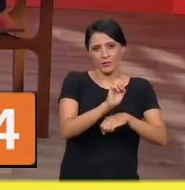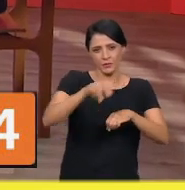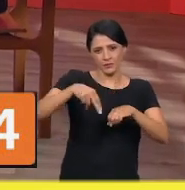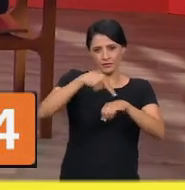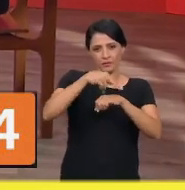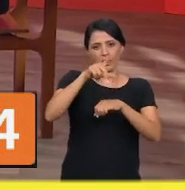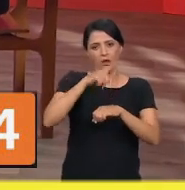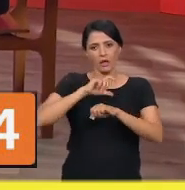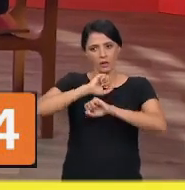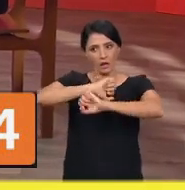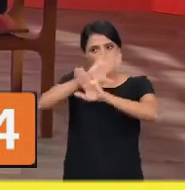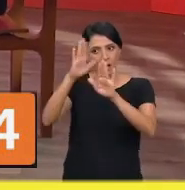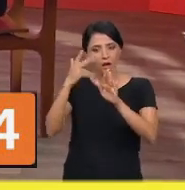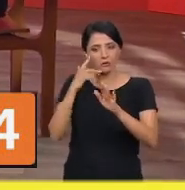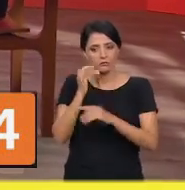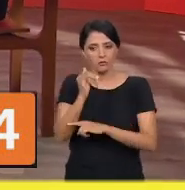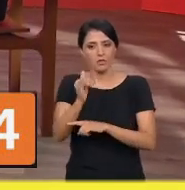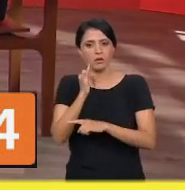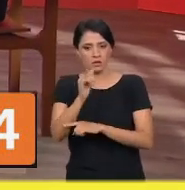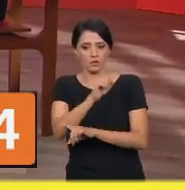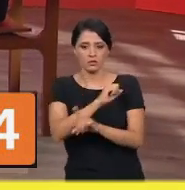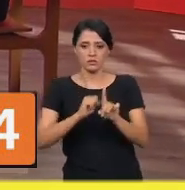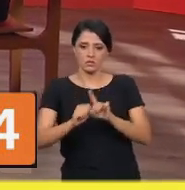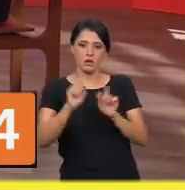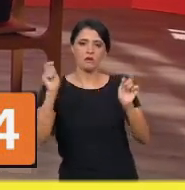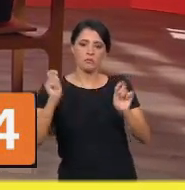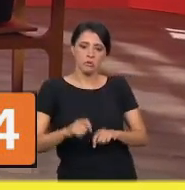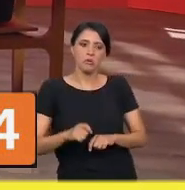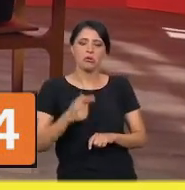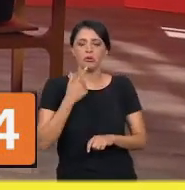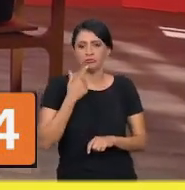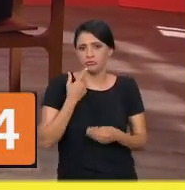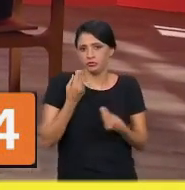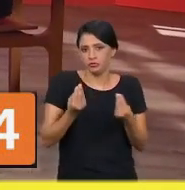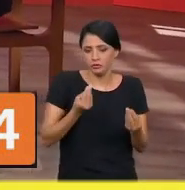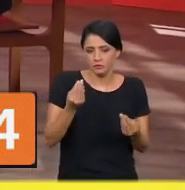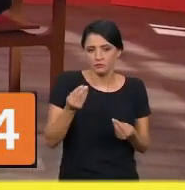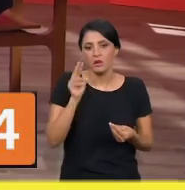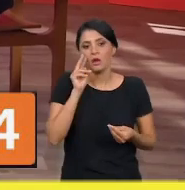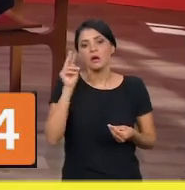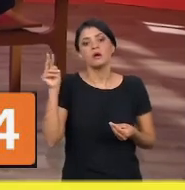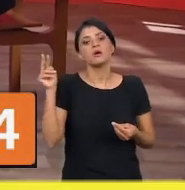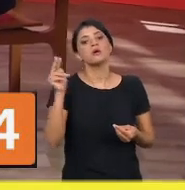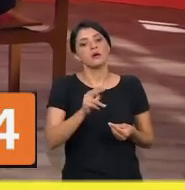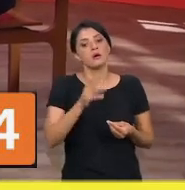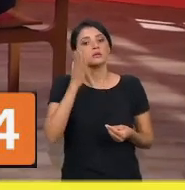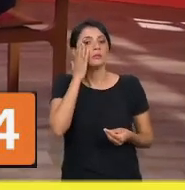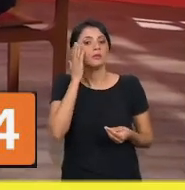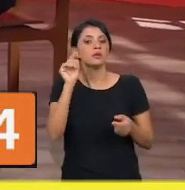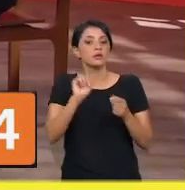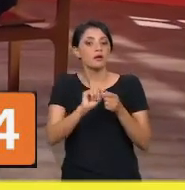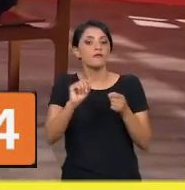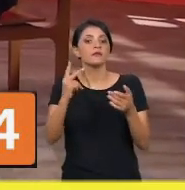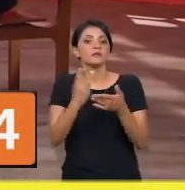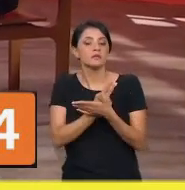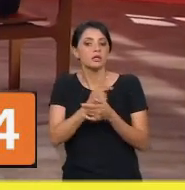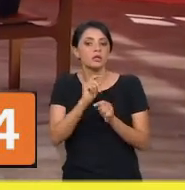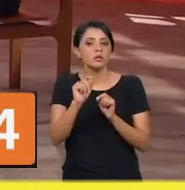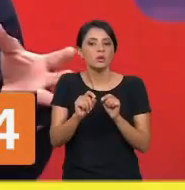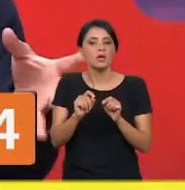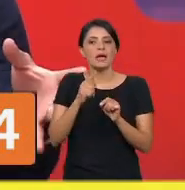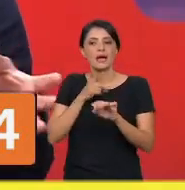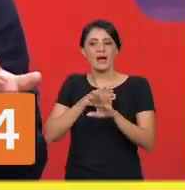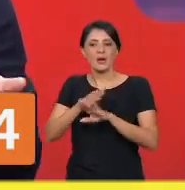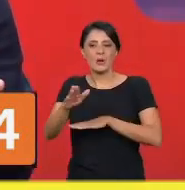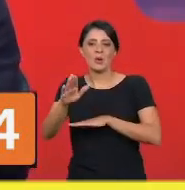nível de transparência, né? A sociedade, quer dizer, ela pode, de algum modo, olhar para aquilo e saber o que está sendo feito. quando isso vai para dentro de